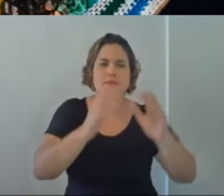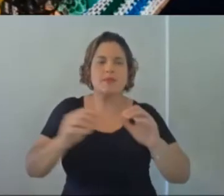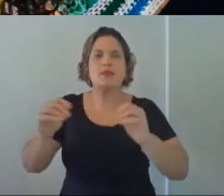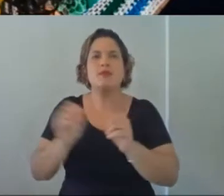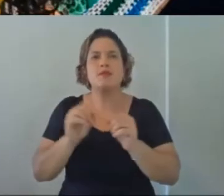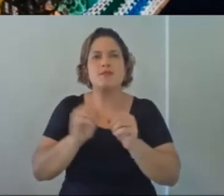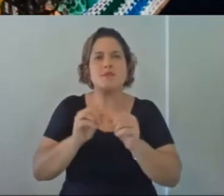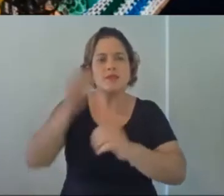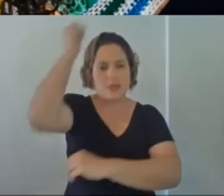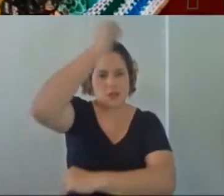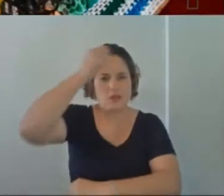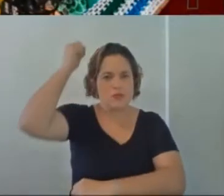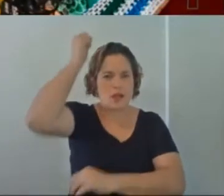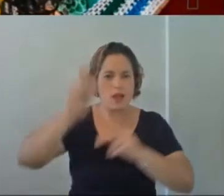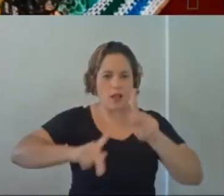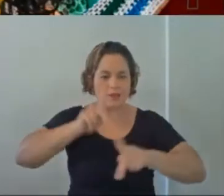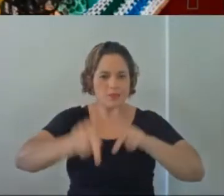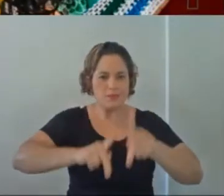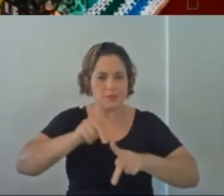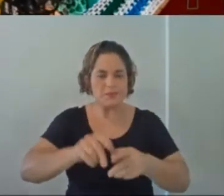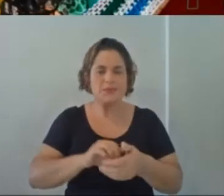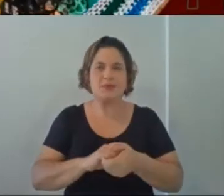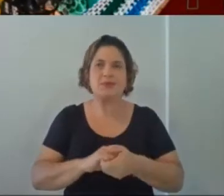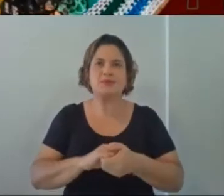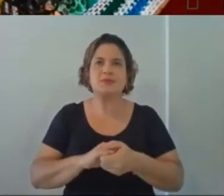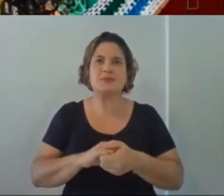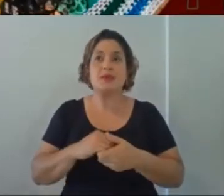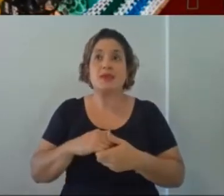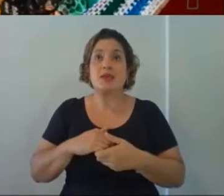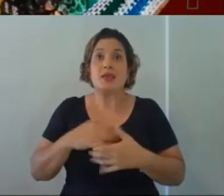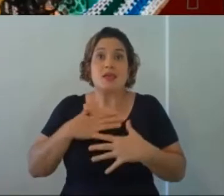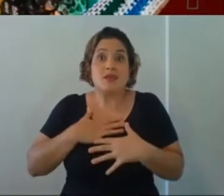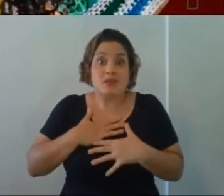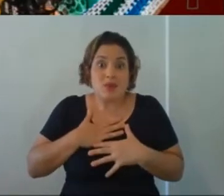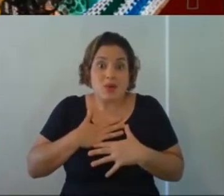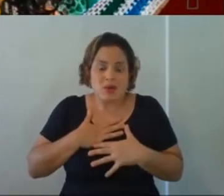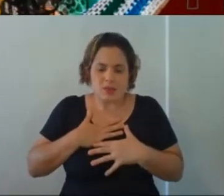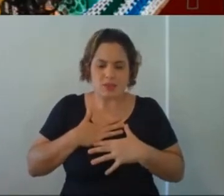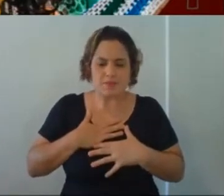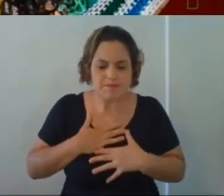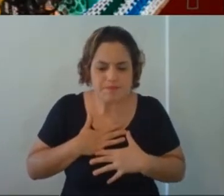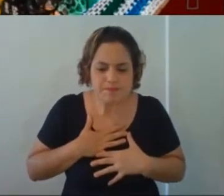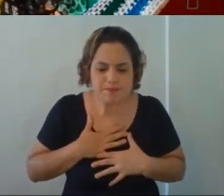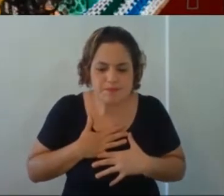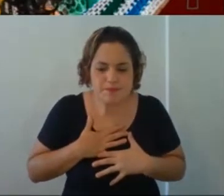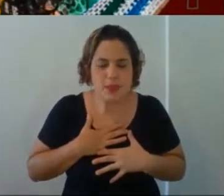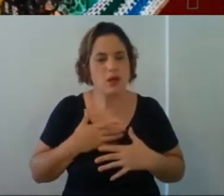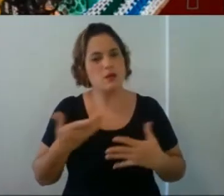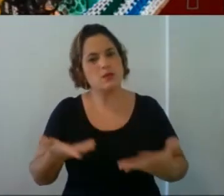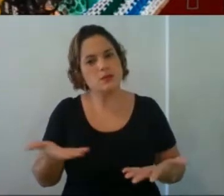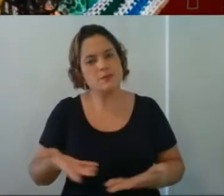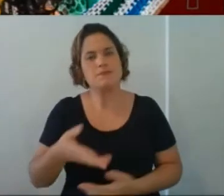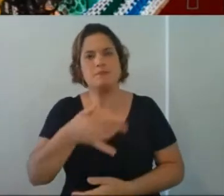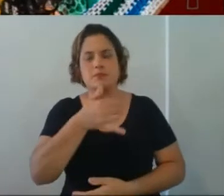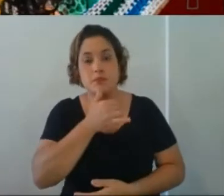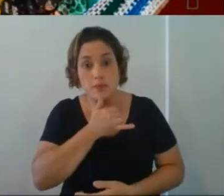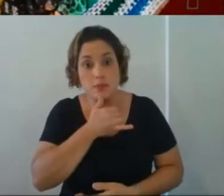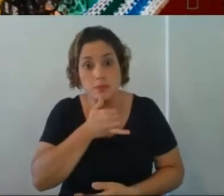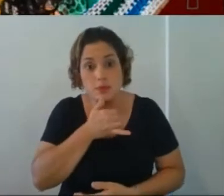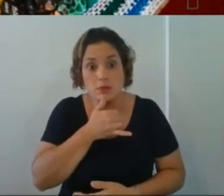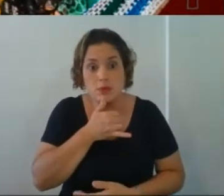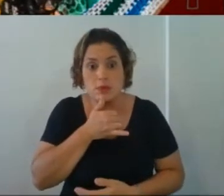cânticos sagrados do nosso povo. A gente está passando aí pelo processo de luto,